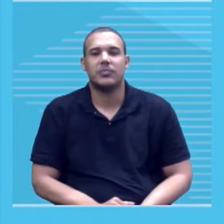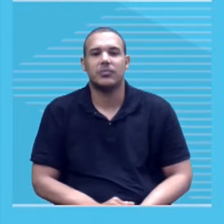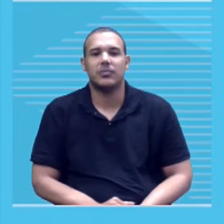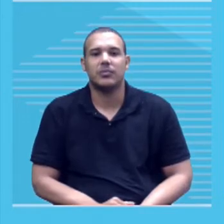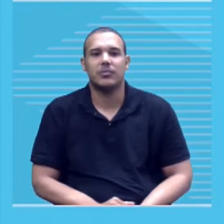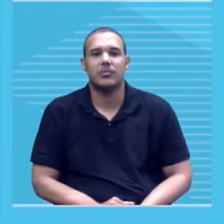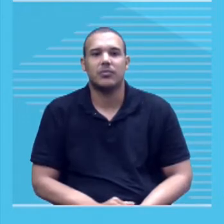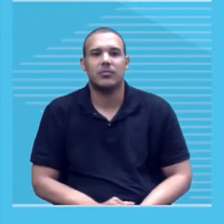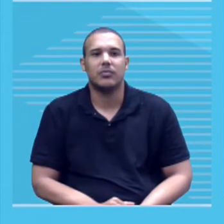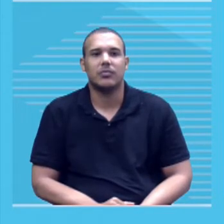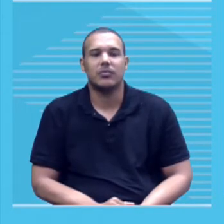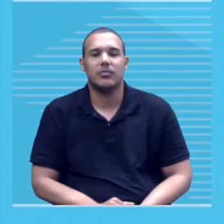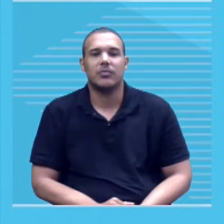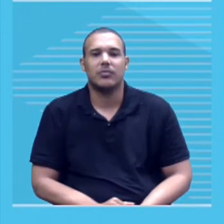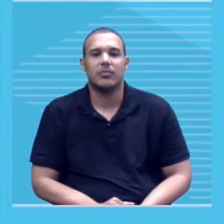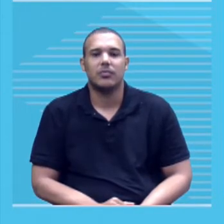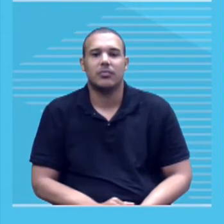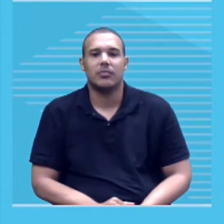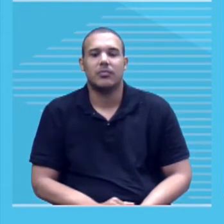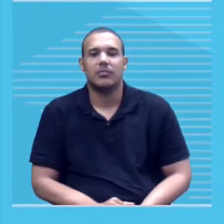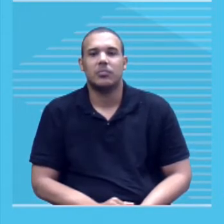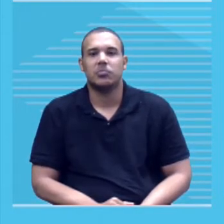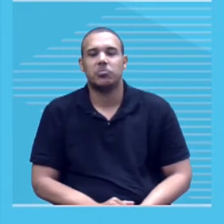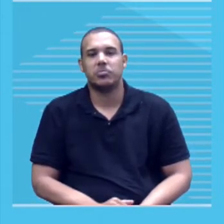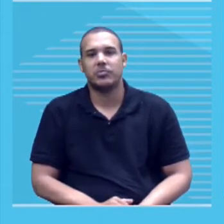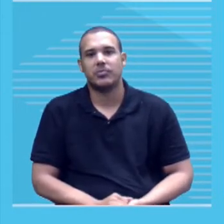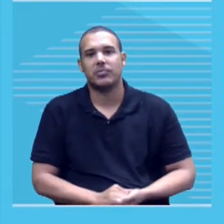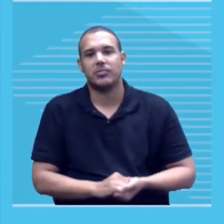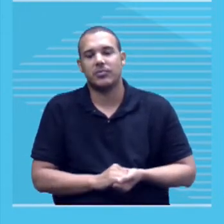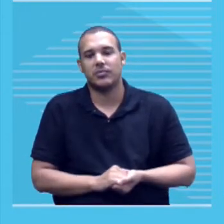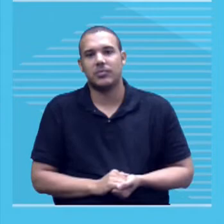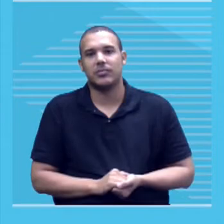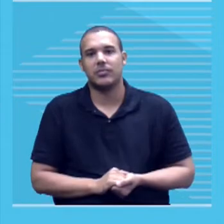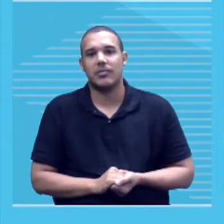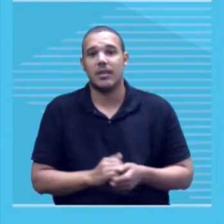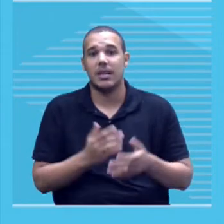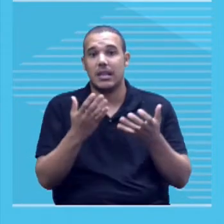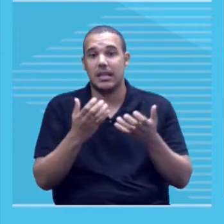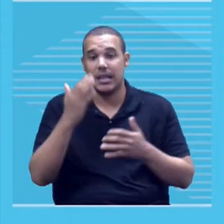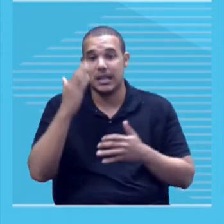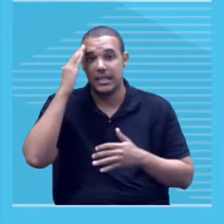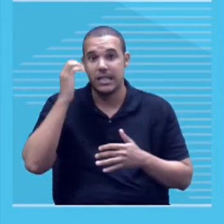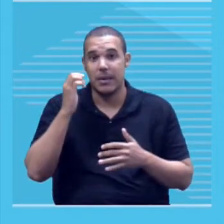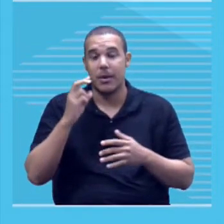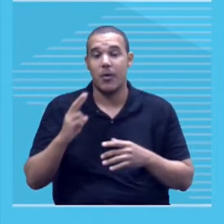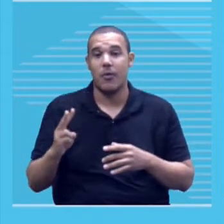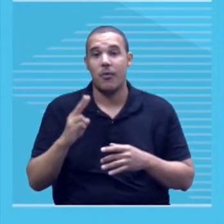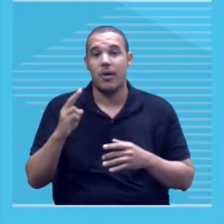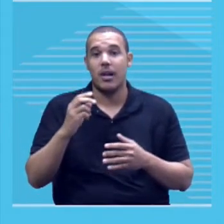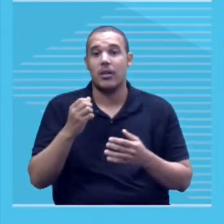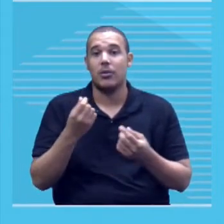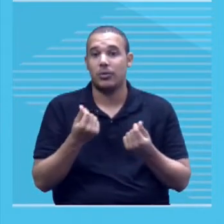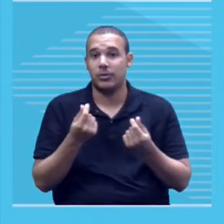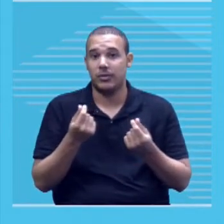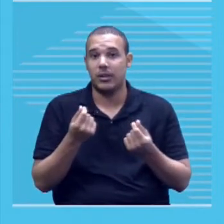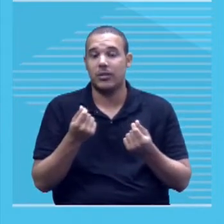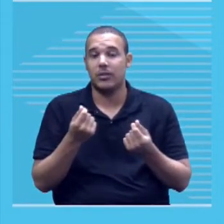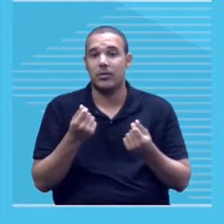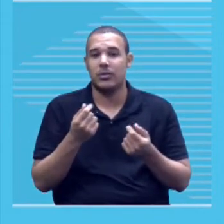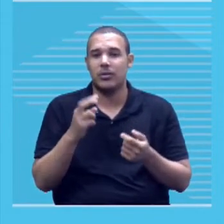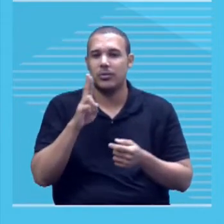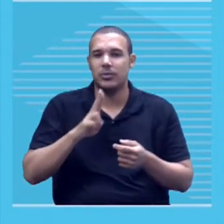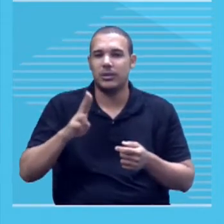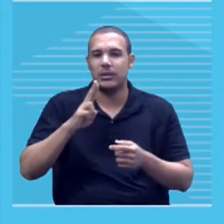Bacana? Então, a questão pede justamente isso, o valor em dinheiro gasto para manter aquele aquecedor ligado por 30